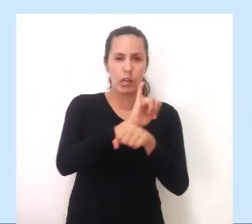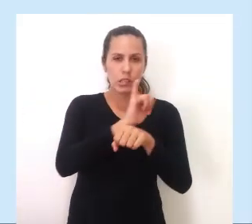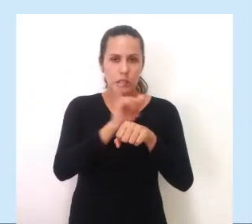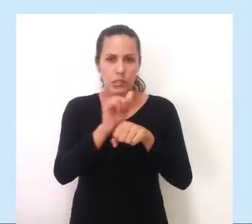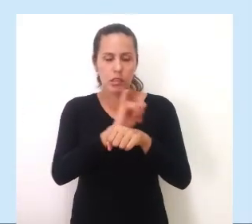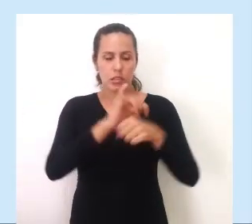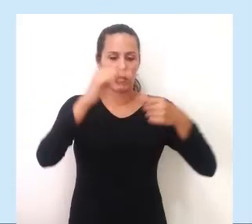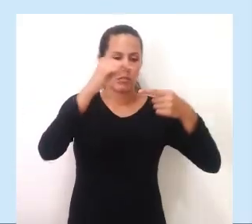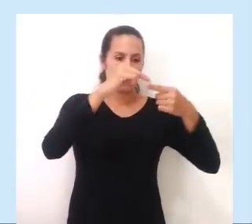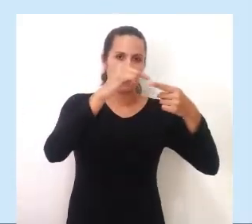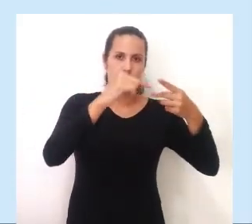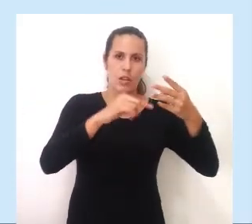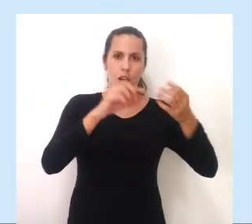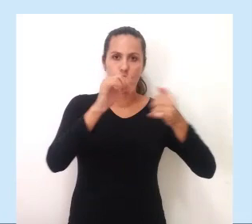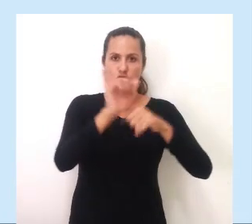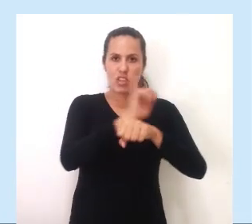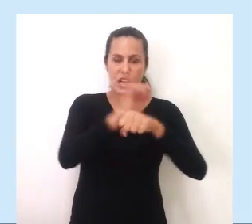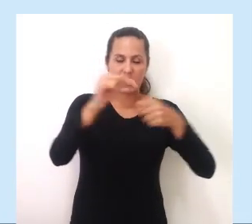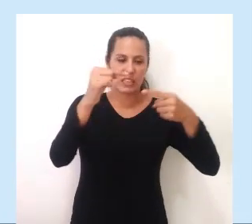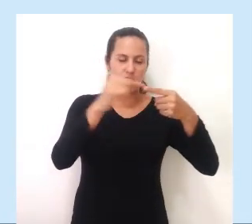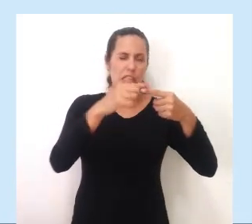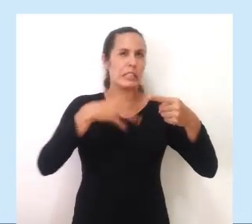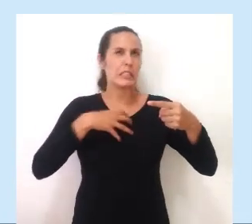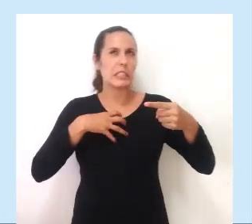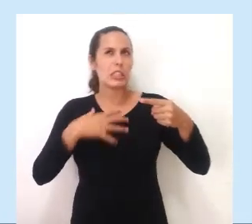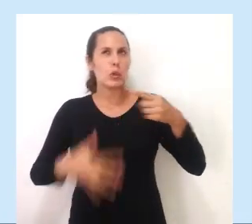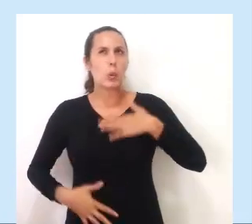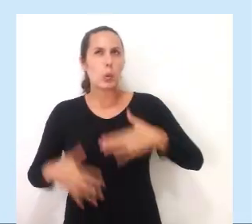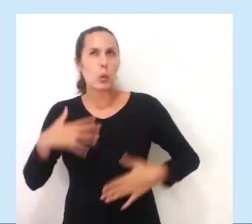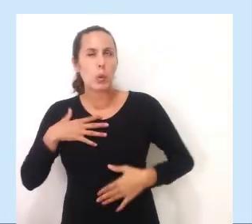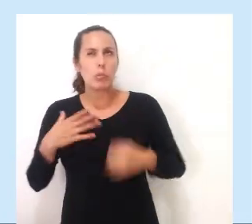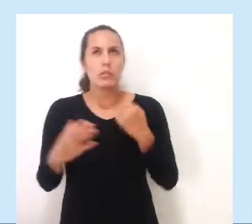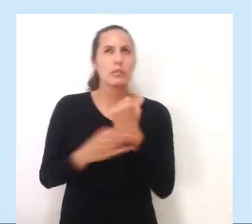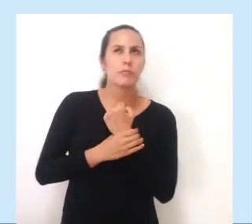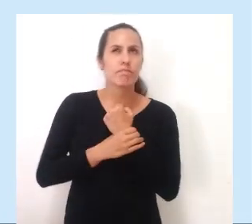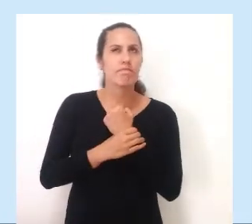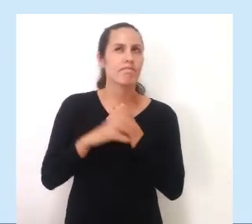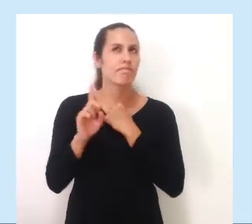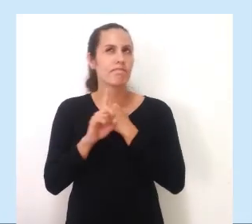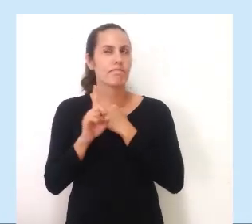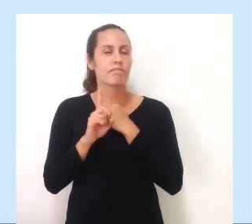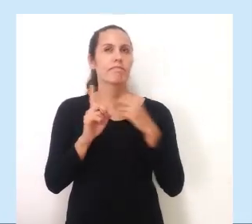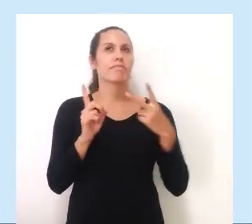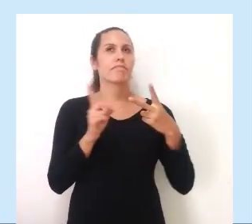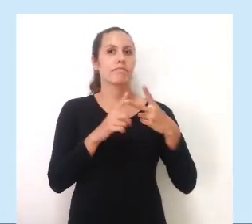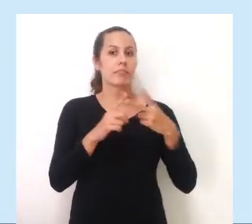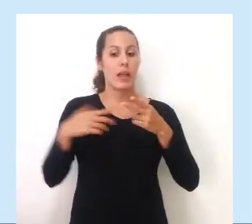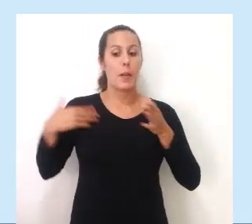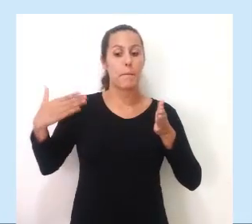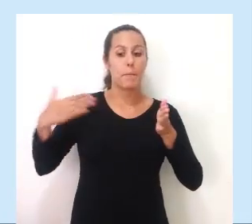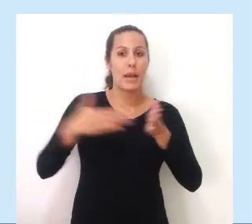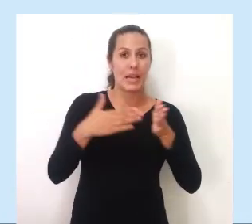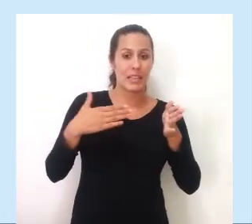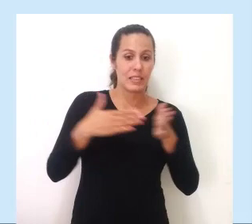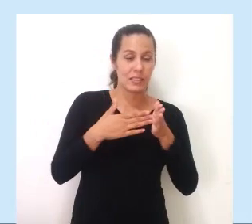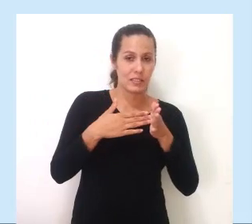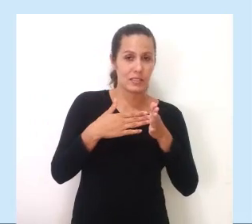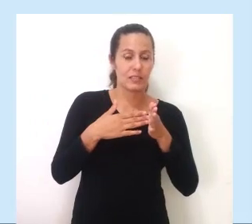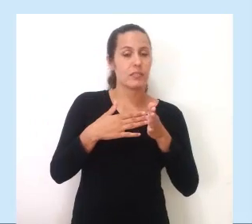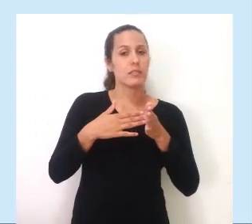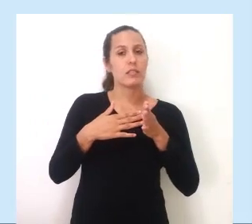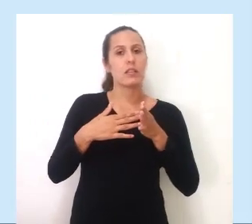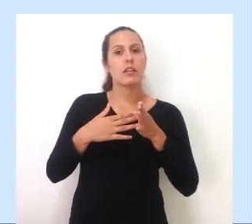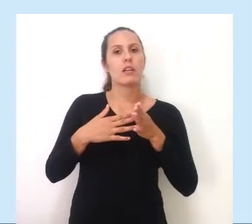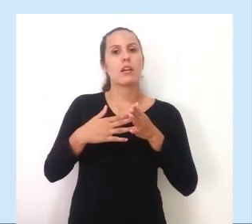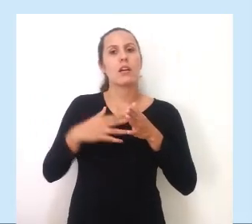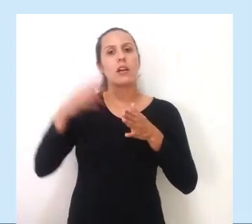a gente for analisar métodos sintotérmicos, sentir o corpo não é